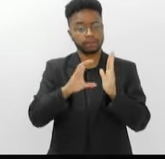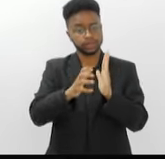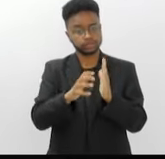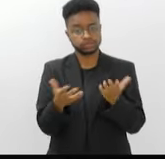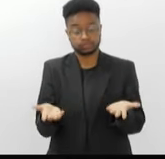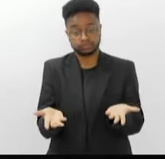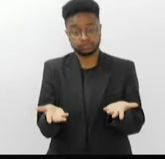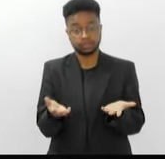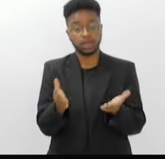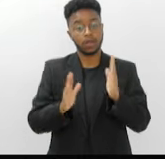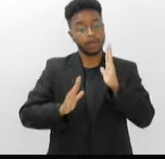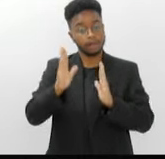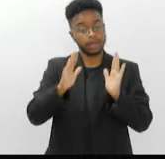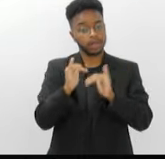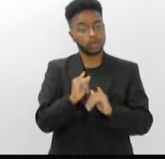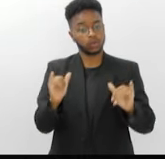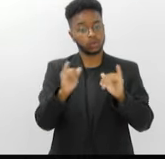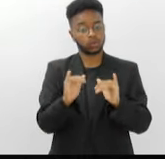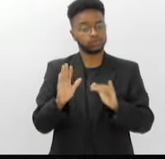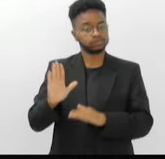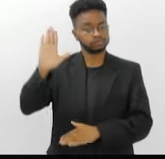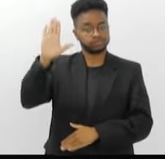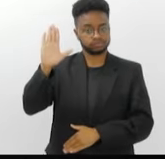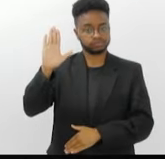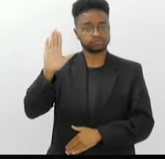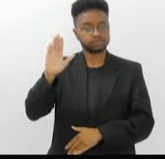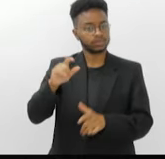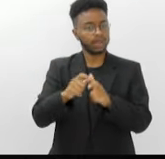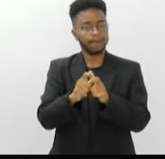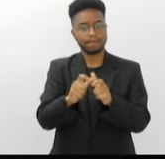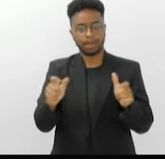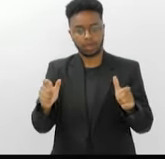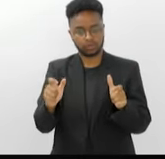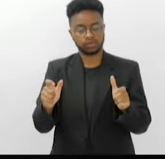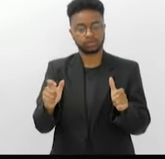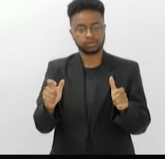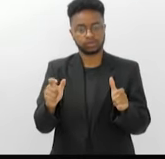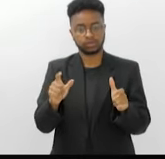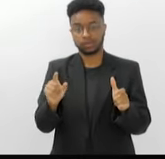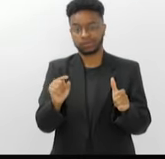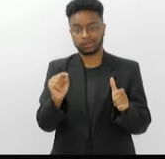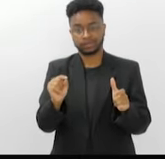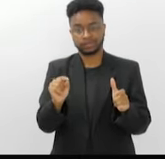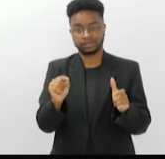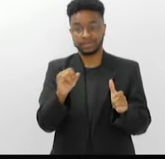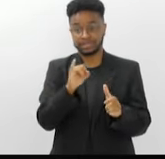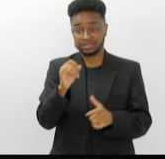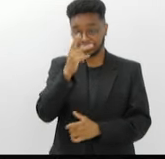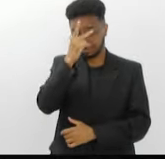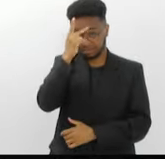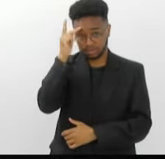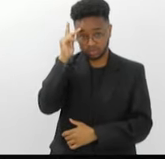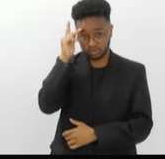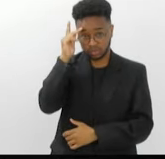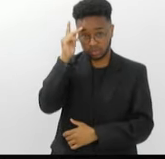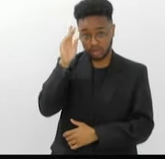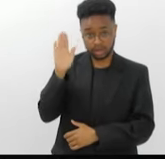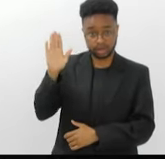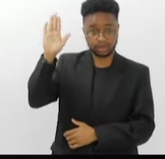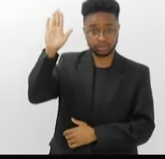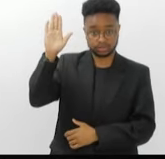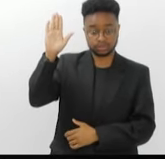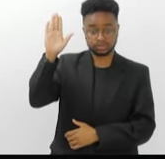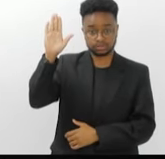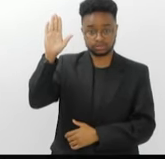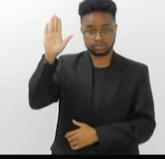Numa campanha majoritária, principalmente, um candidato